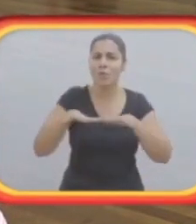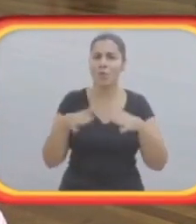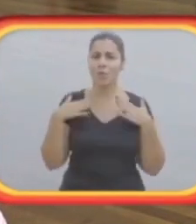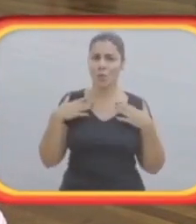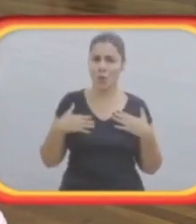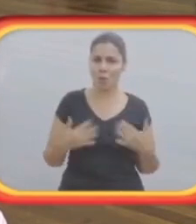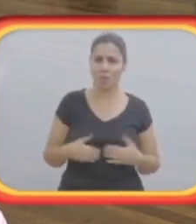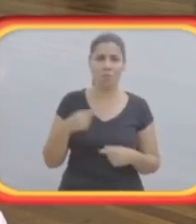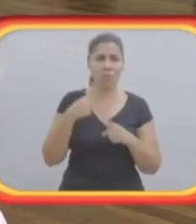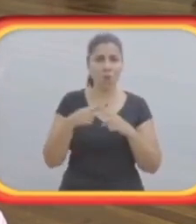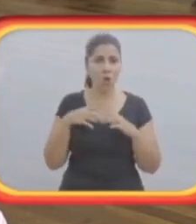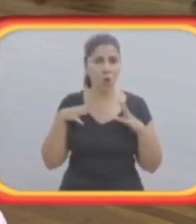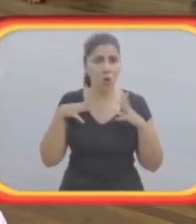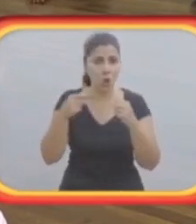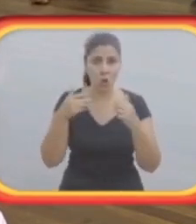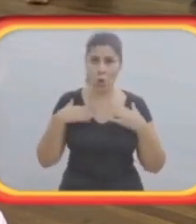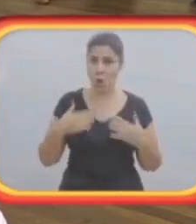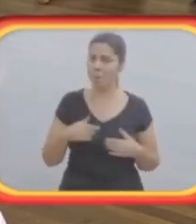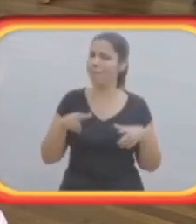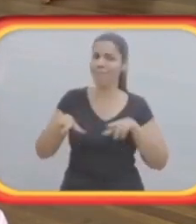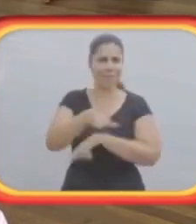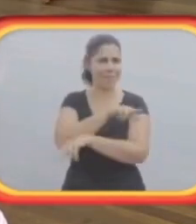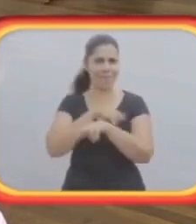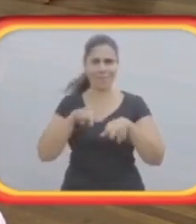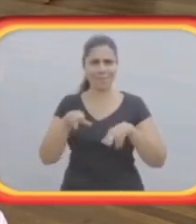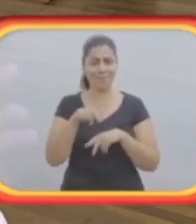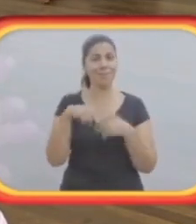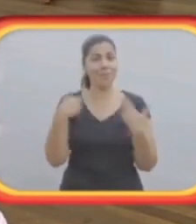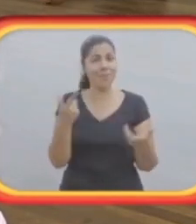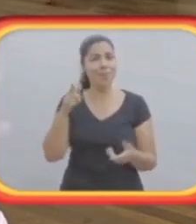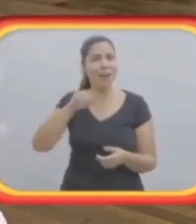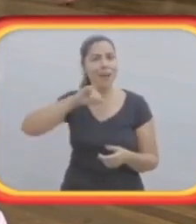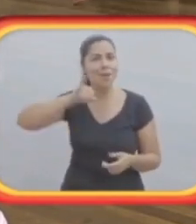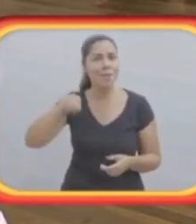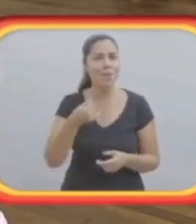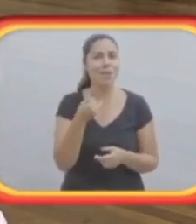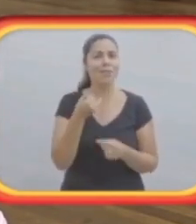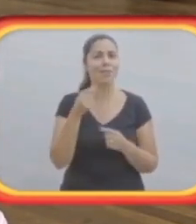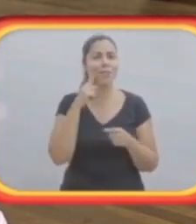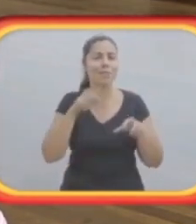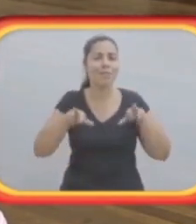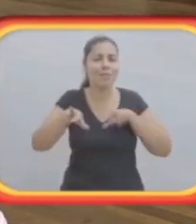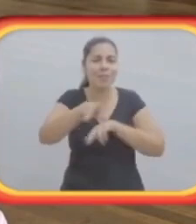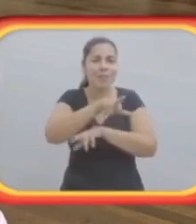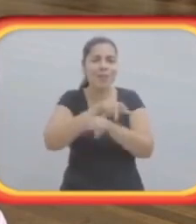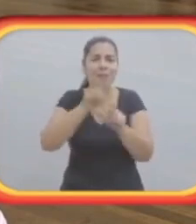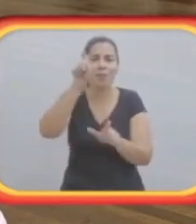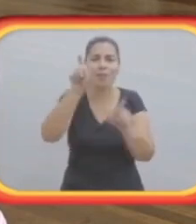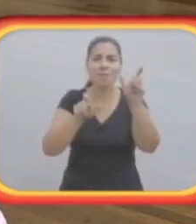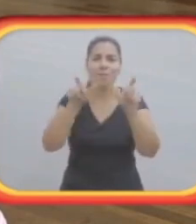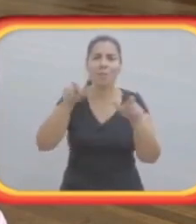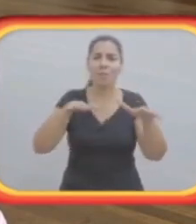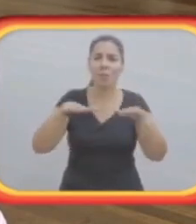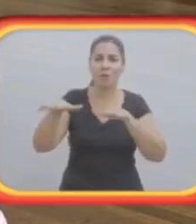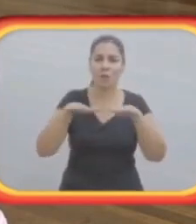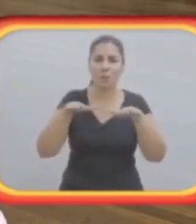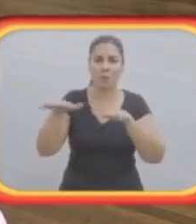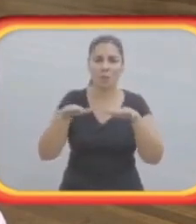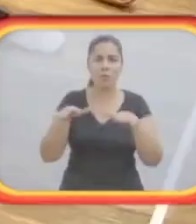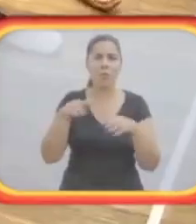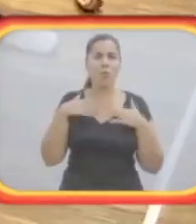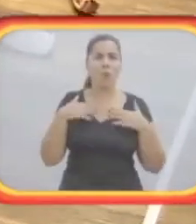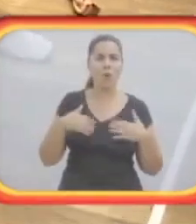forte e forte e rápido, alguma coisa que ela acha interessante, né? E ela